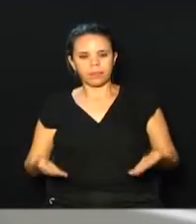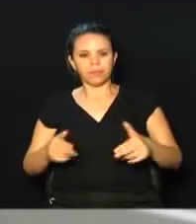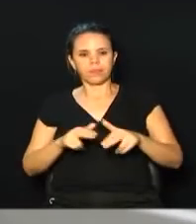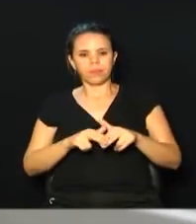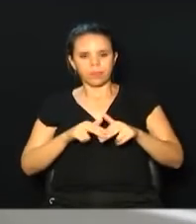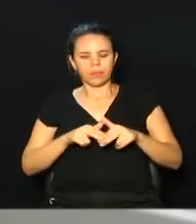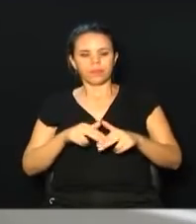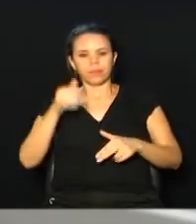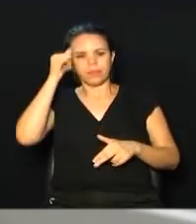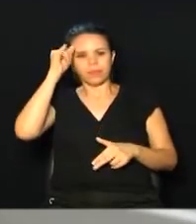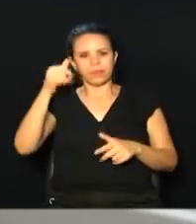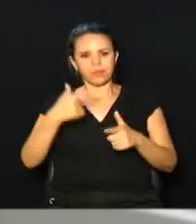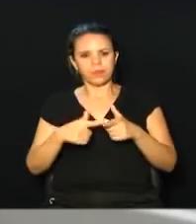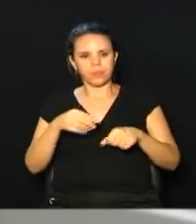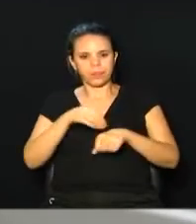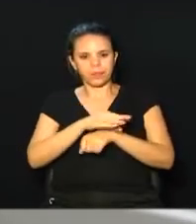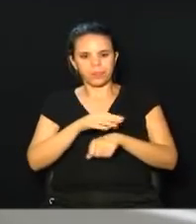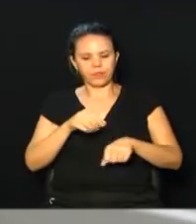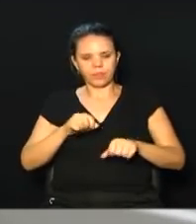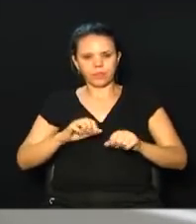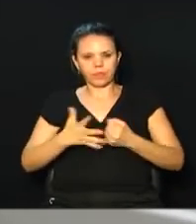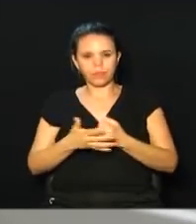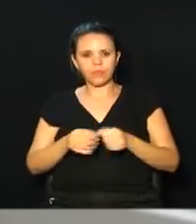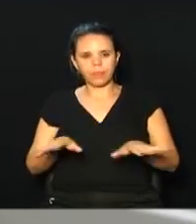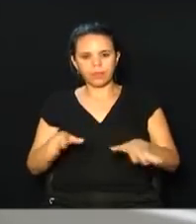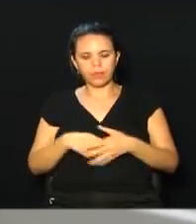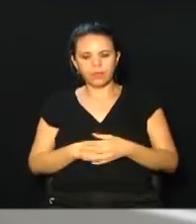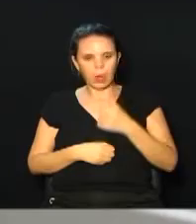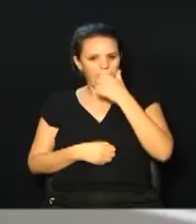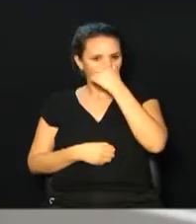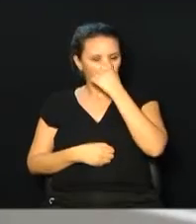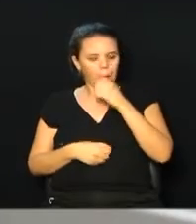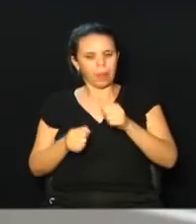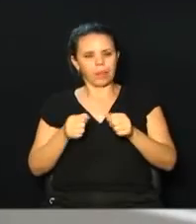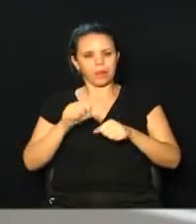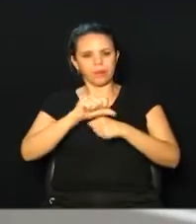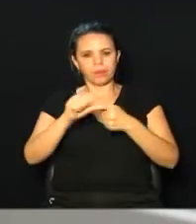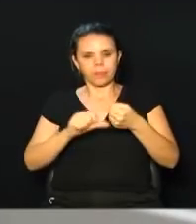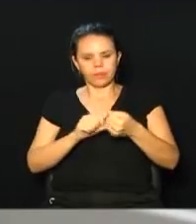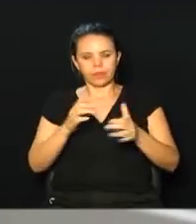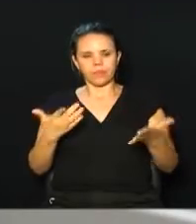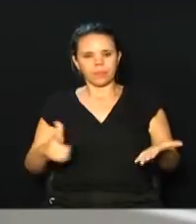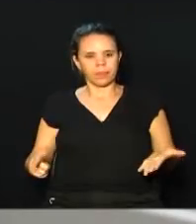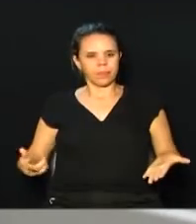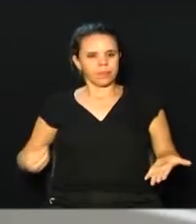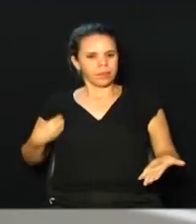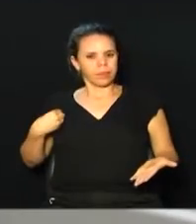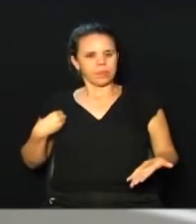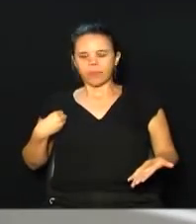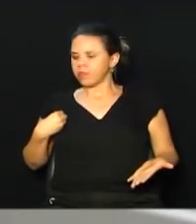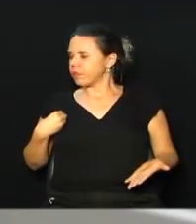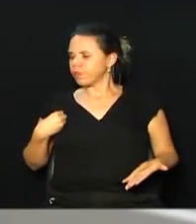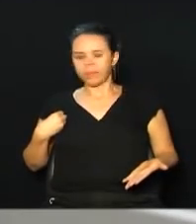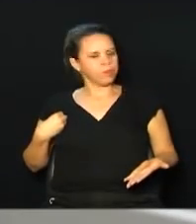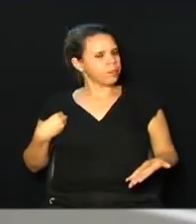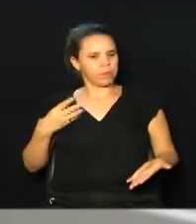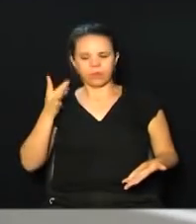para evitar a transmissão da Covid-19, agora pela variante Ômicron, nós não estamos com o